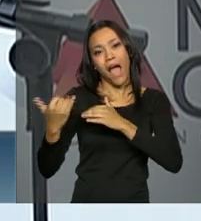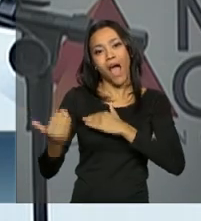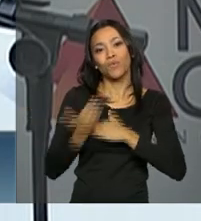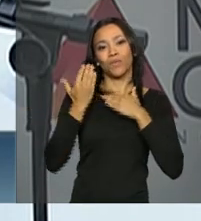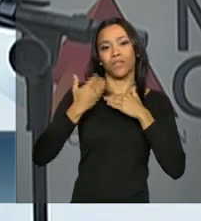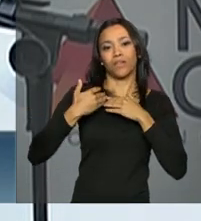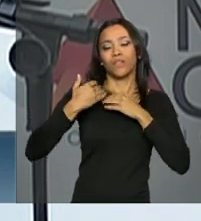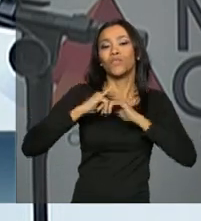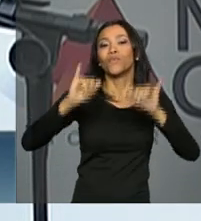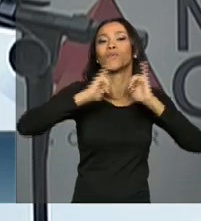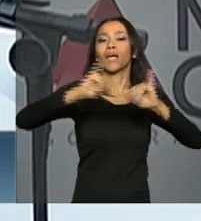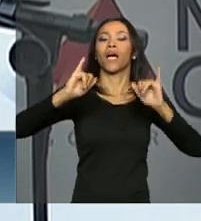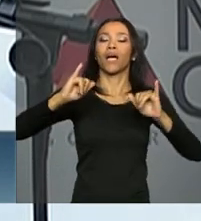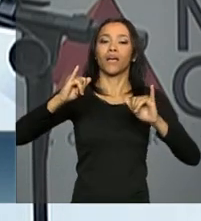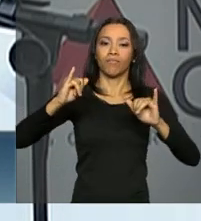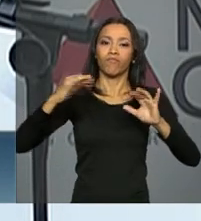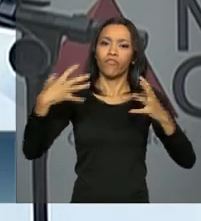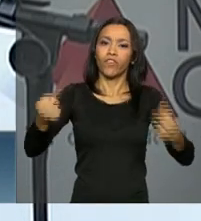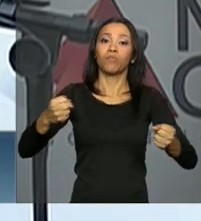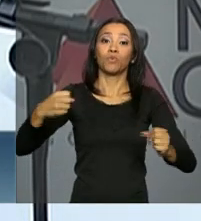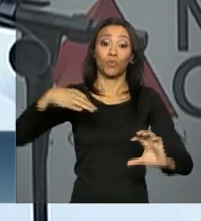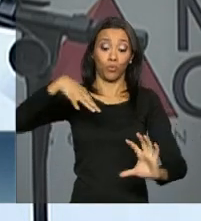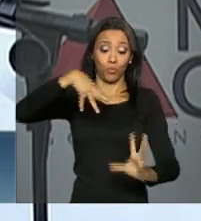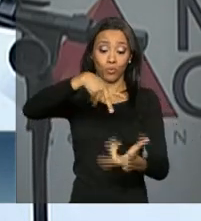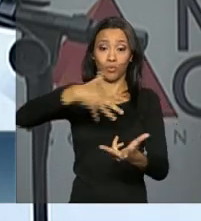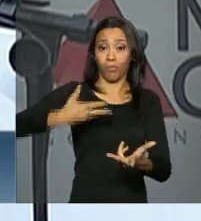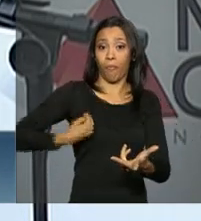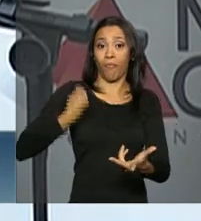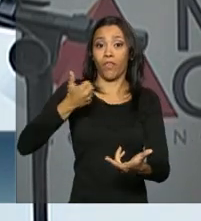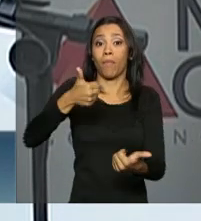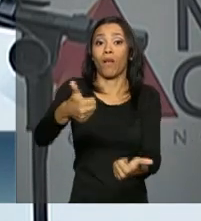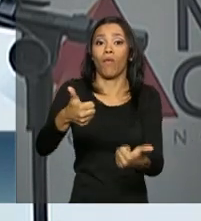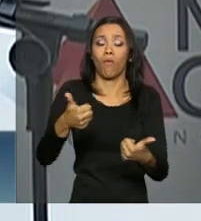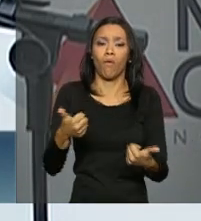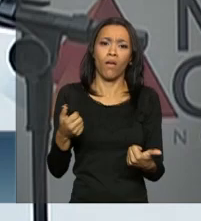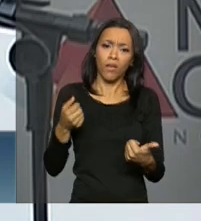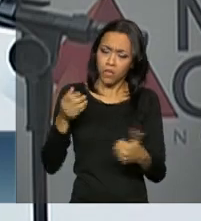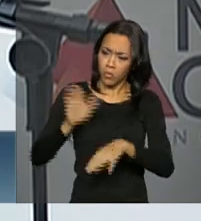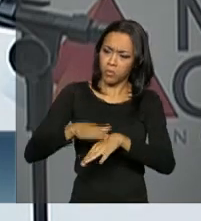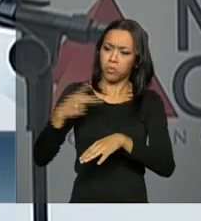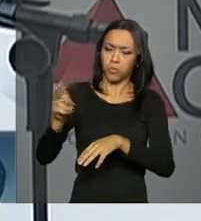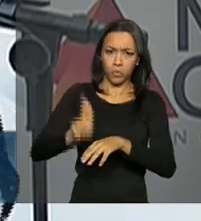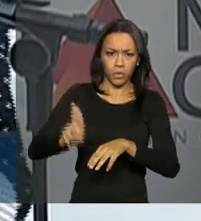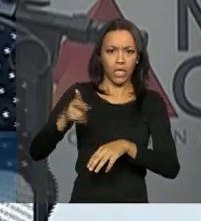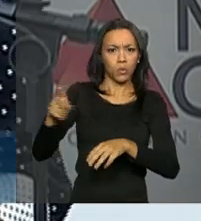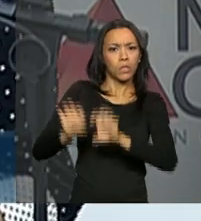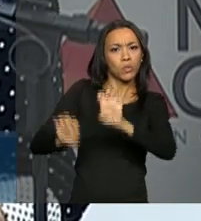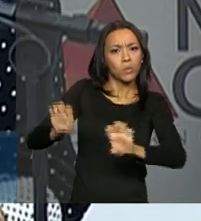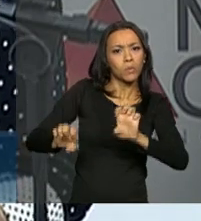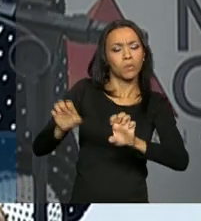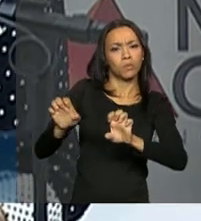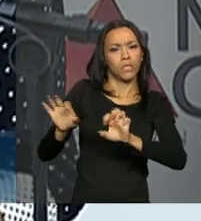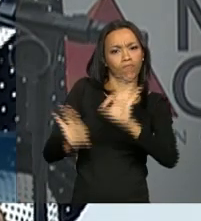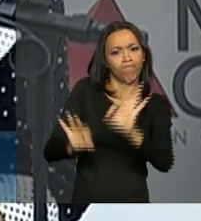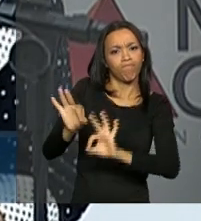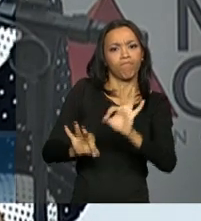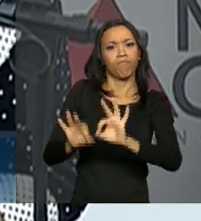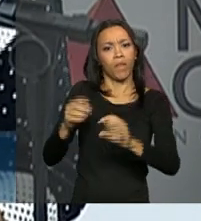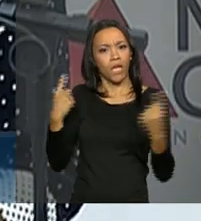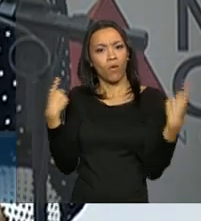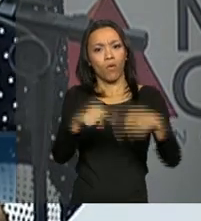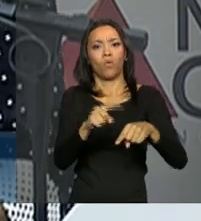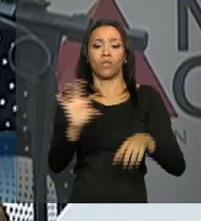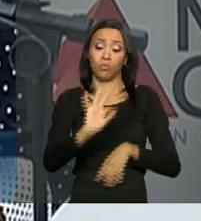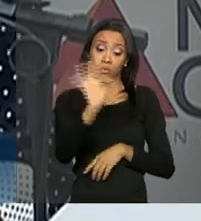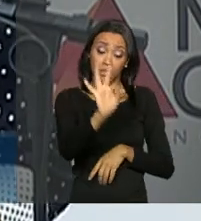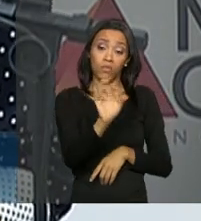Juntos por um Mundo Melhor, que nada mais é do que usar toda a sua estrutura para combater o mosquito.